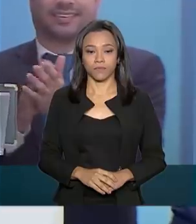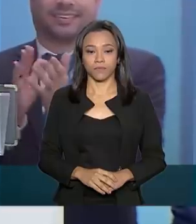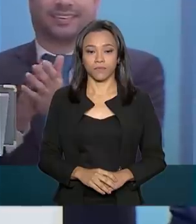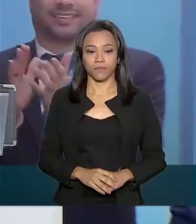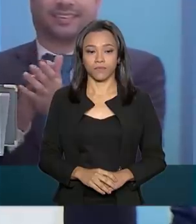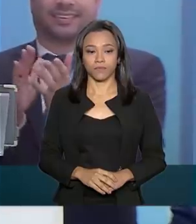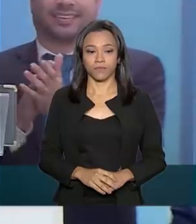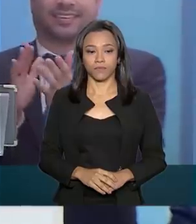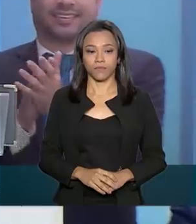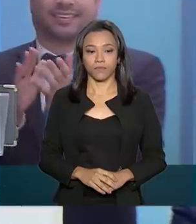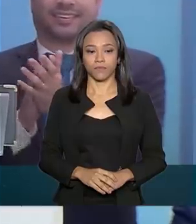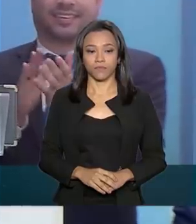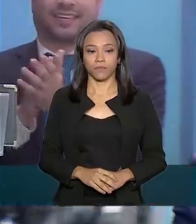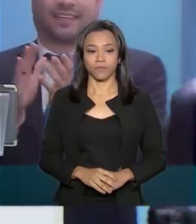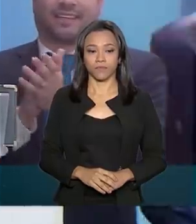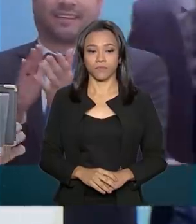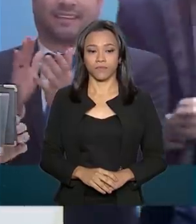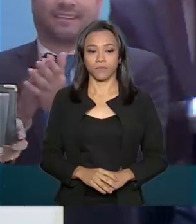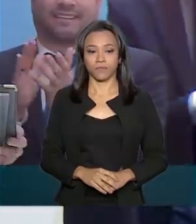Muito obrigado.